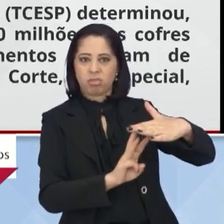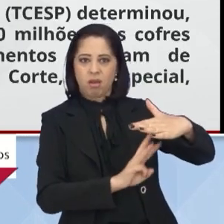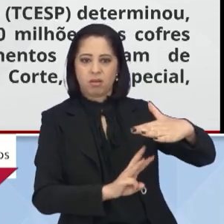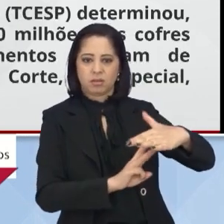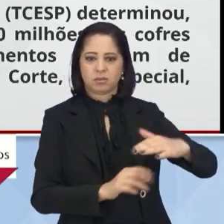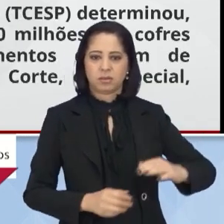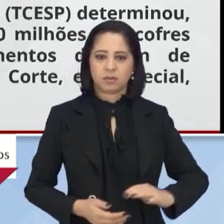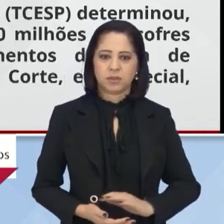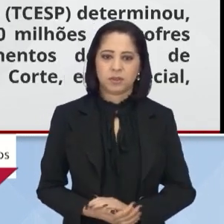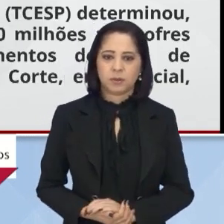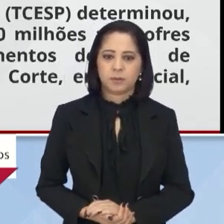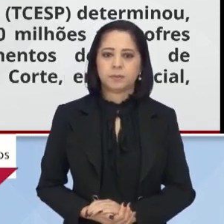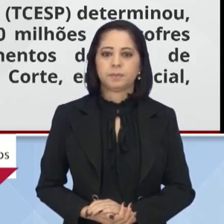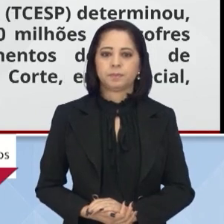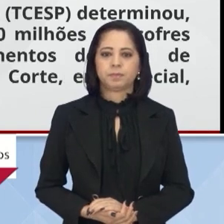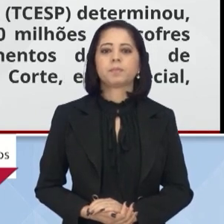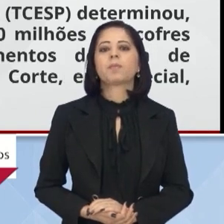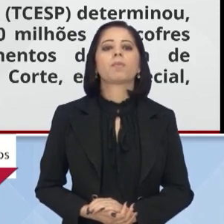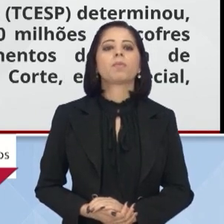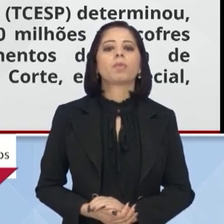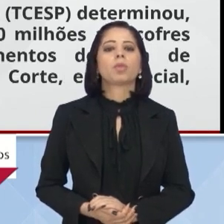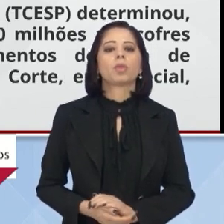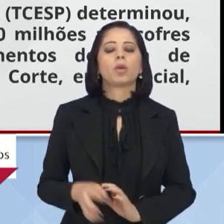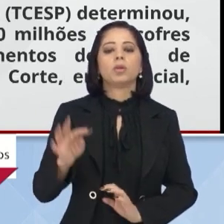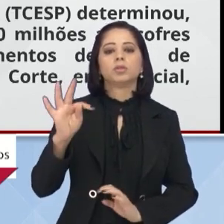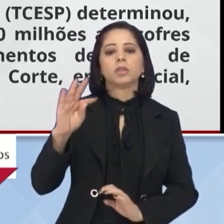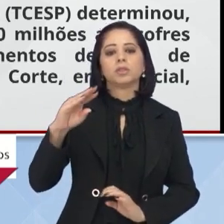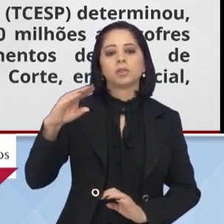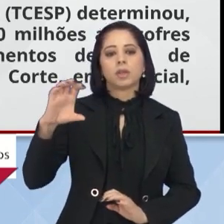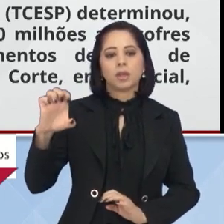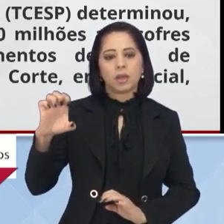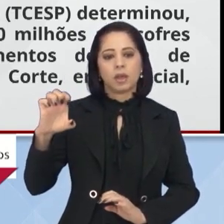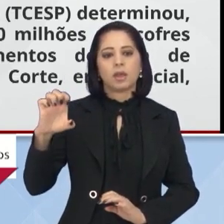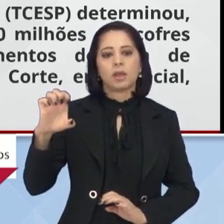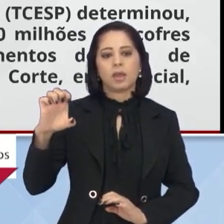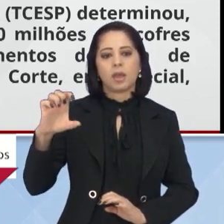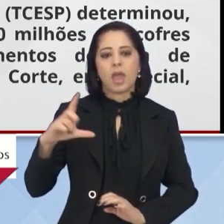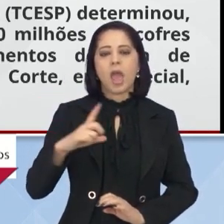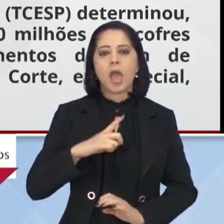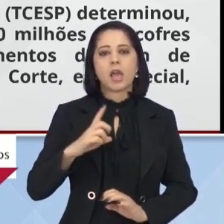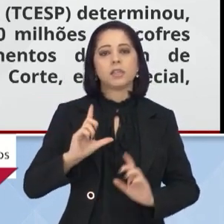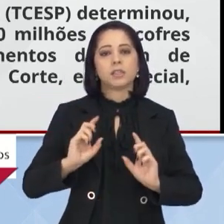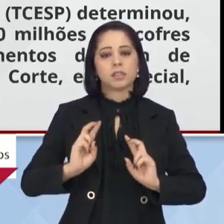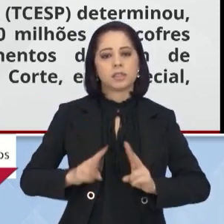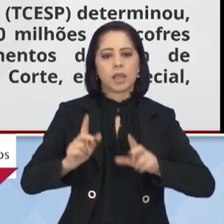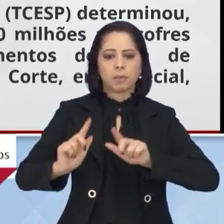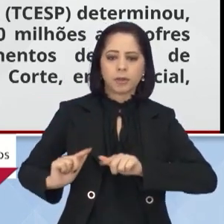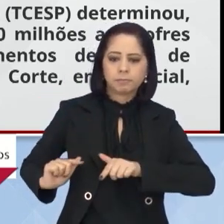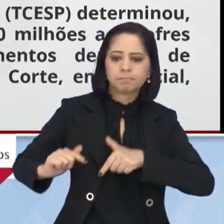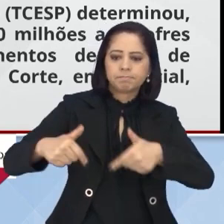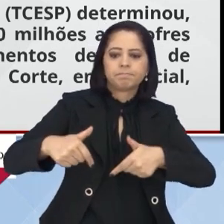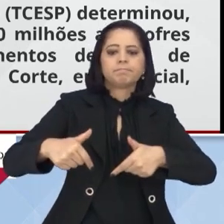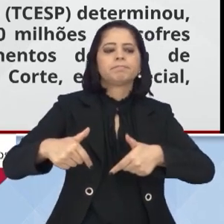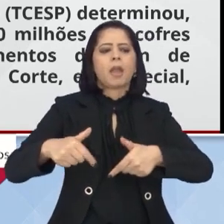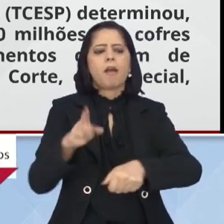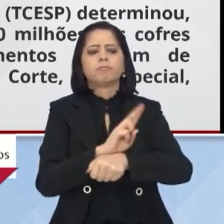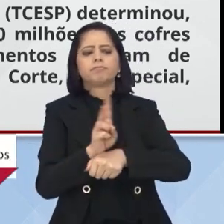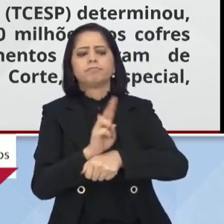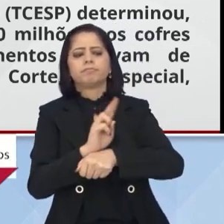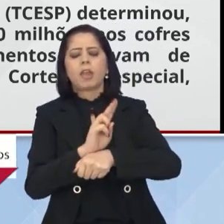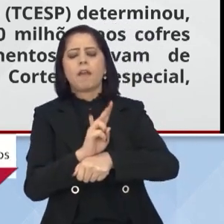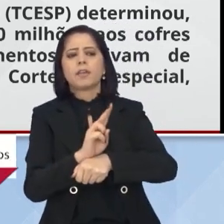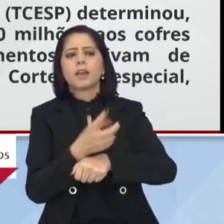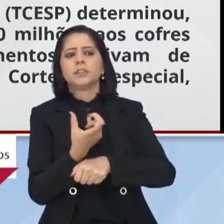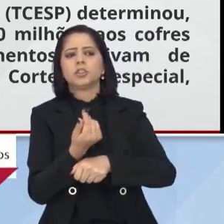municípios o Tribunal de Contas tem atuado de uma forma bastante diligente na fisc realização desses repasses só no ano